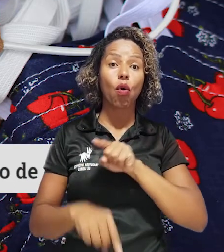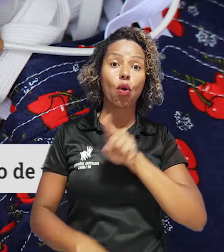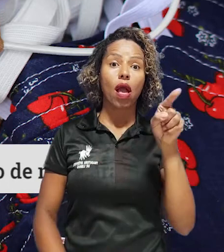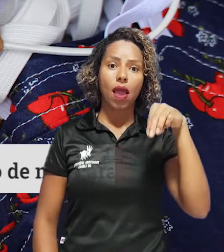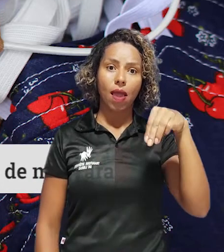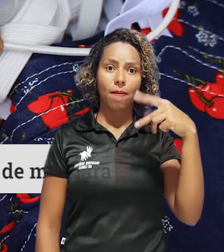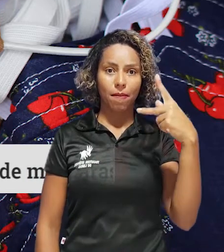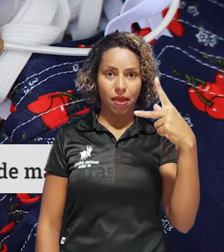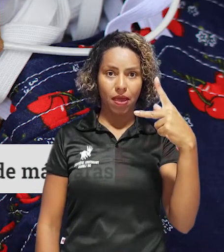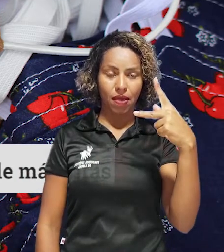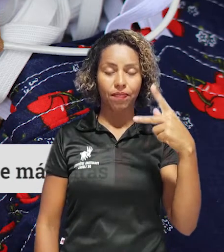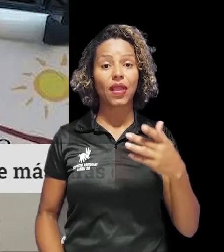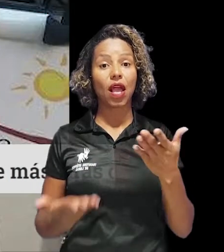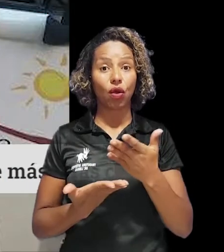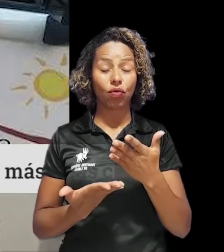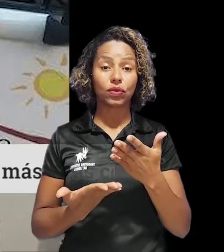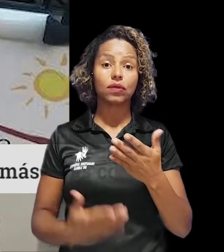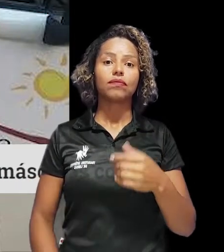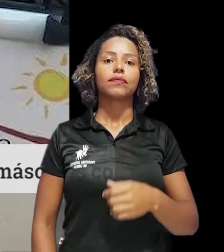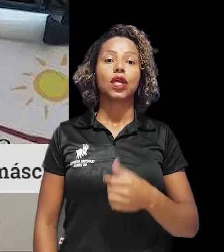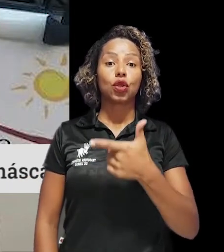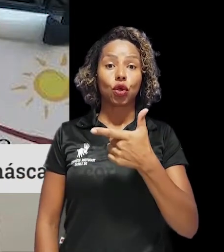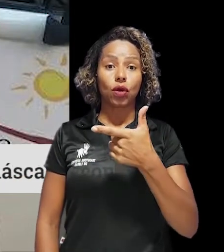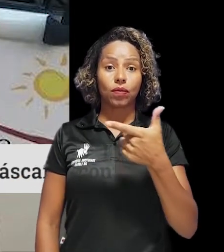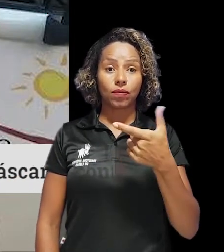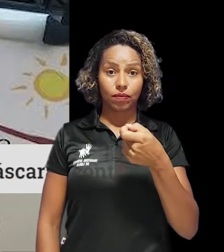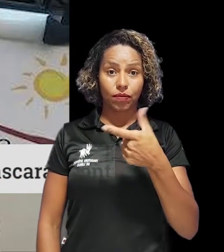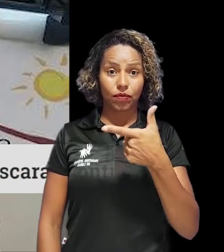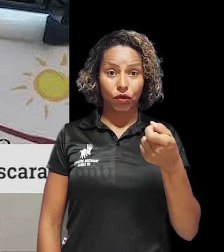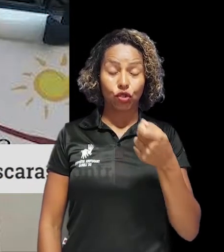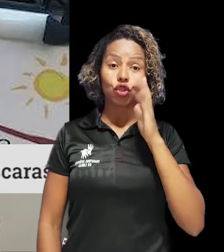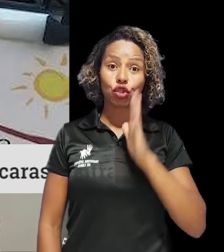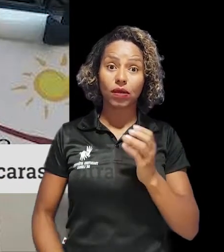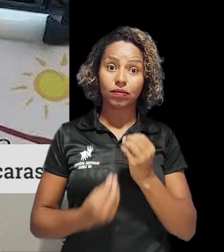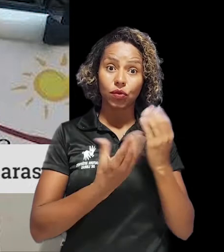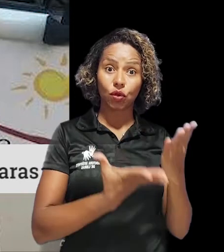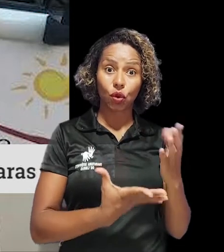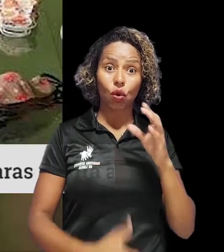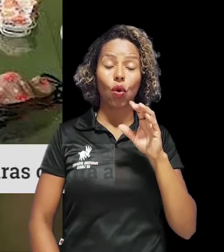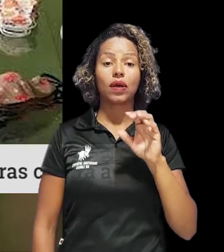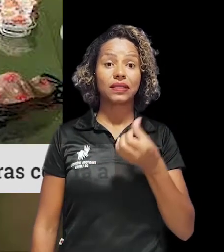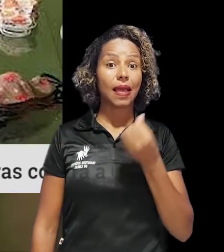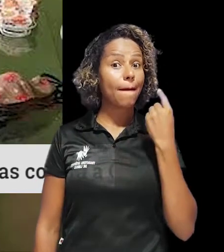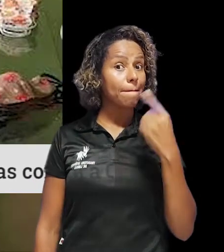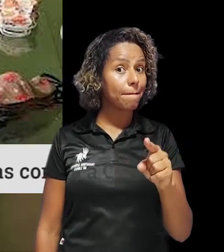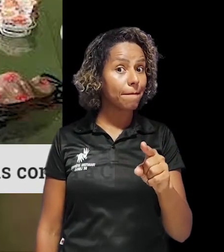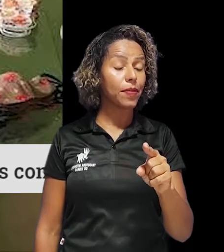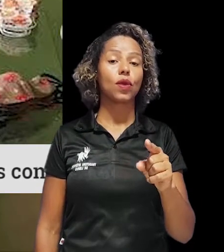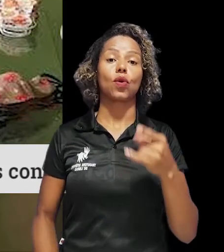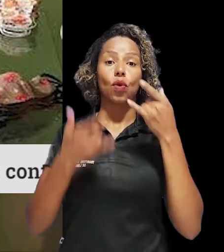ação do grupo em 2020 foram doadas 3 mil máscaras do tecido para comunidades indígenas